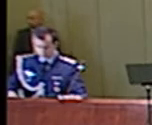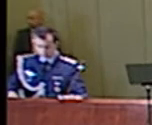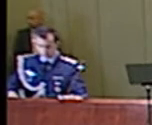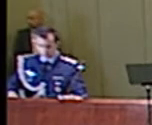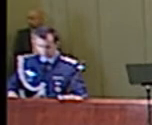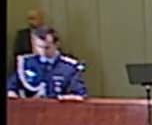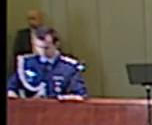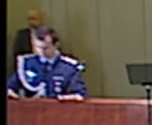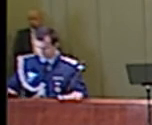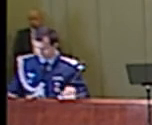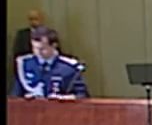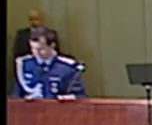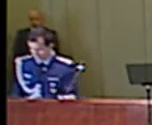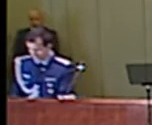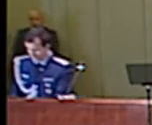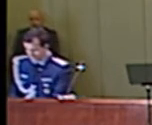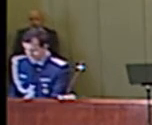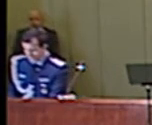república